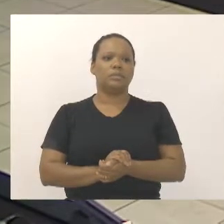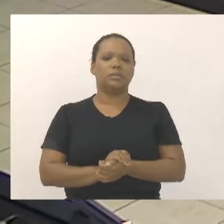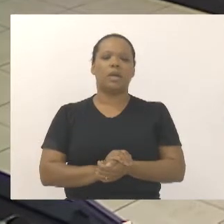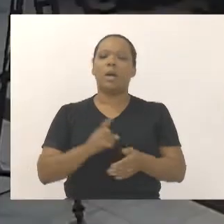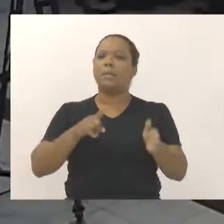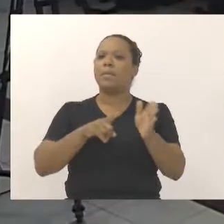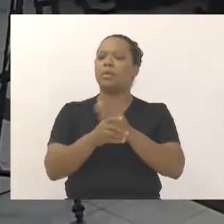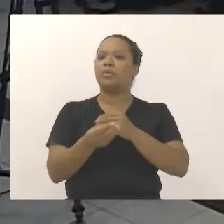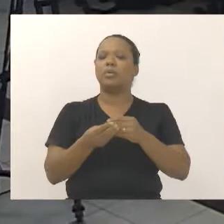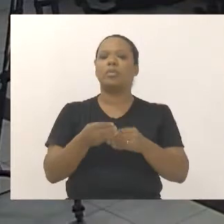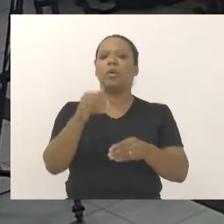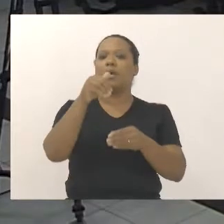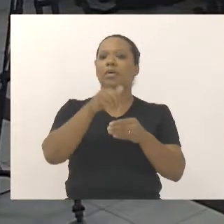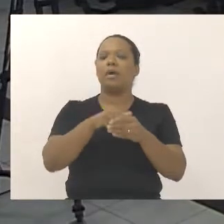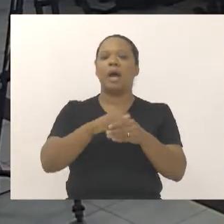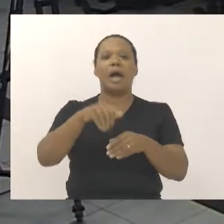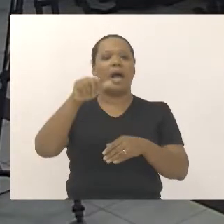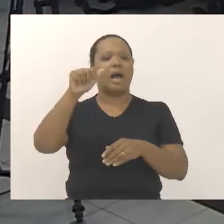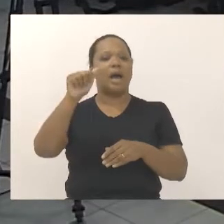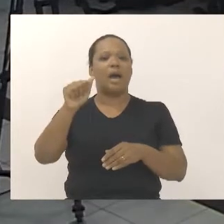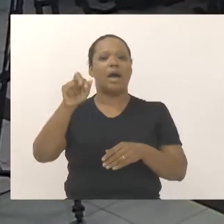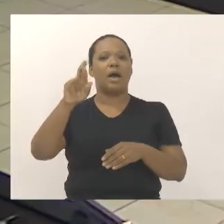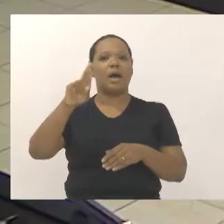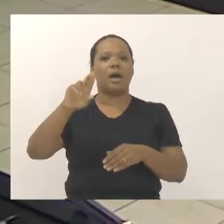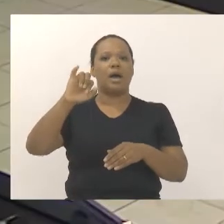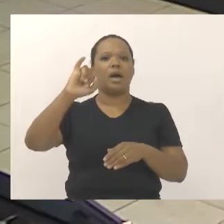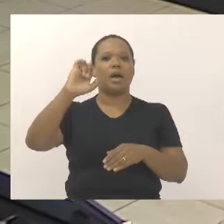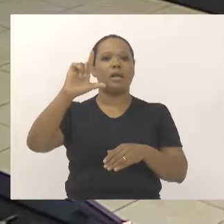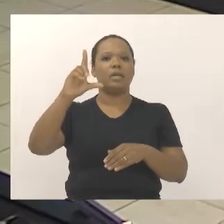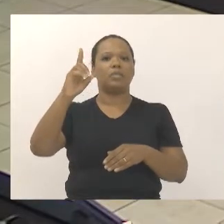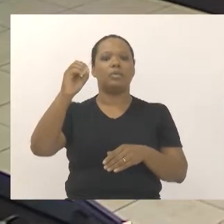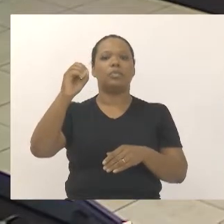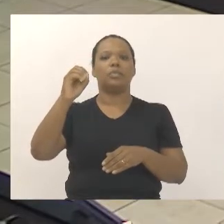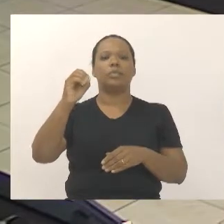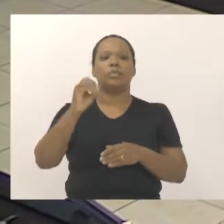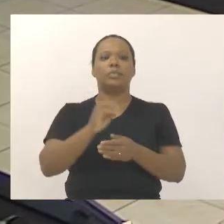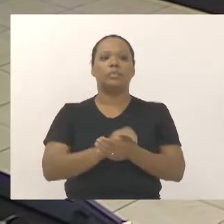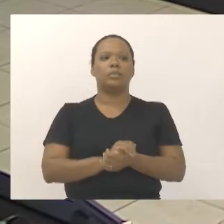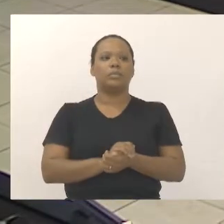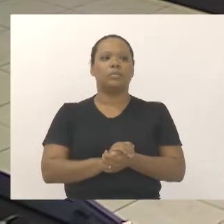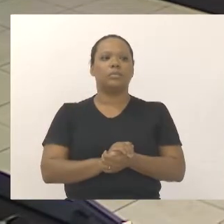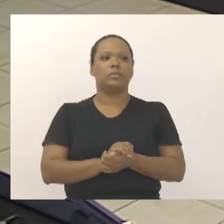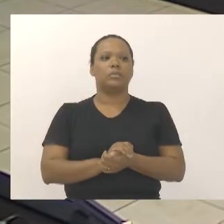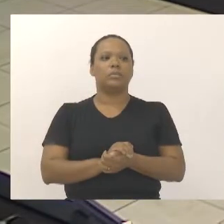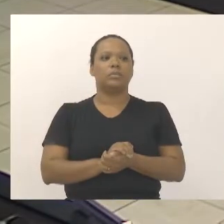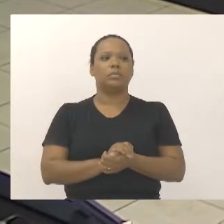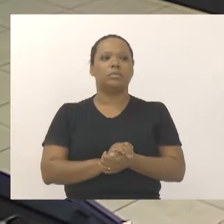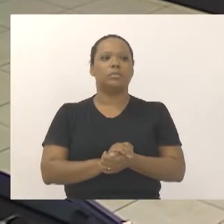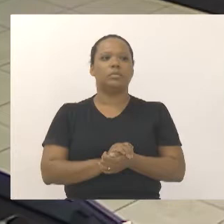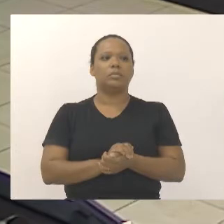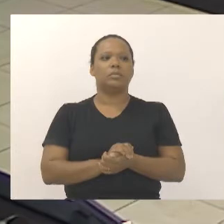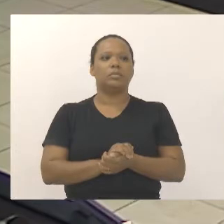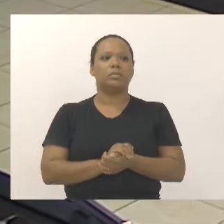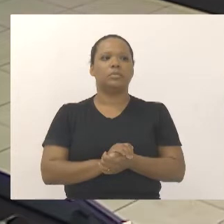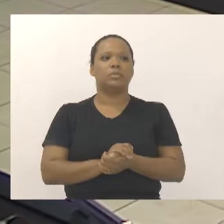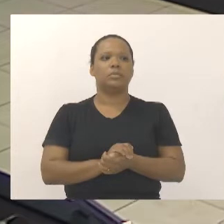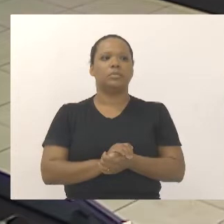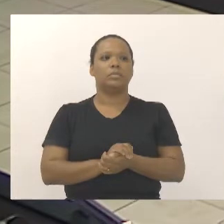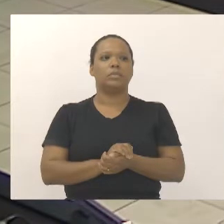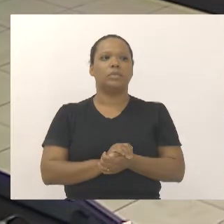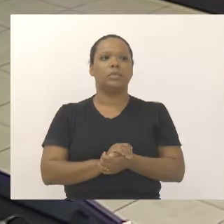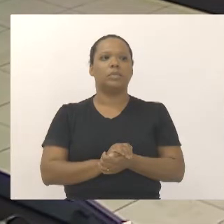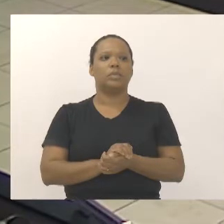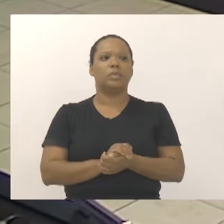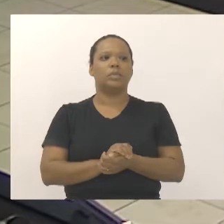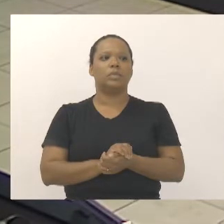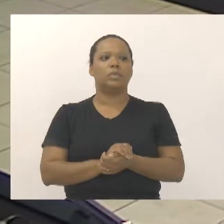Como voto ao vereador Arildo Batista. Aproveitando a oportunidade aqui, quero mandar um abraço para a Arlene